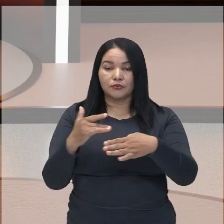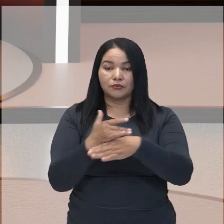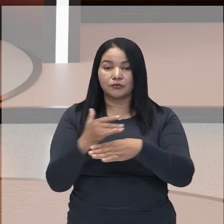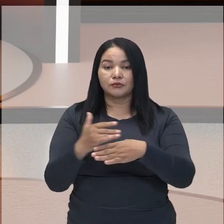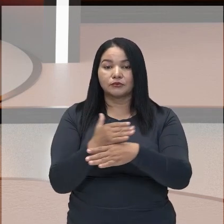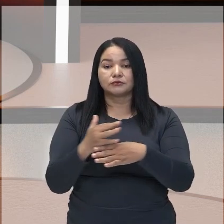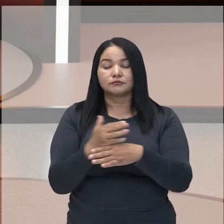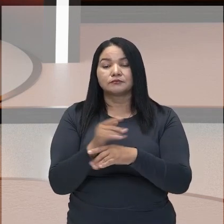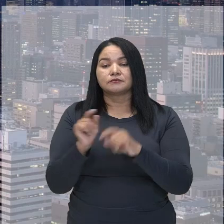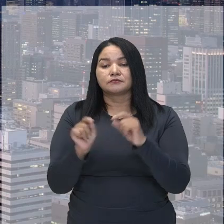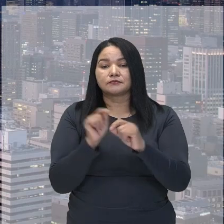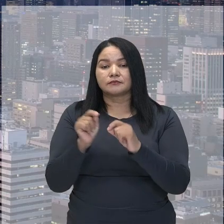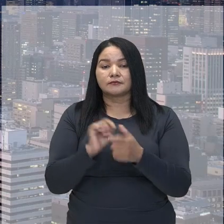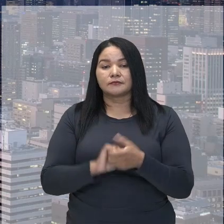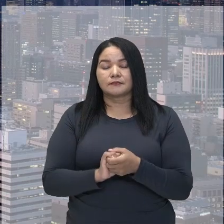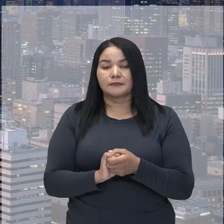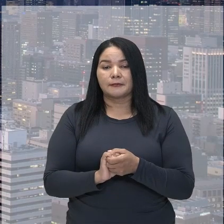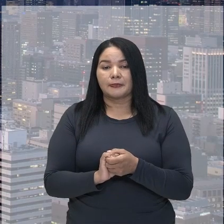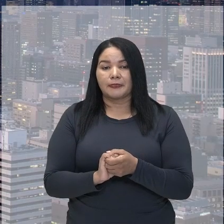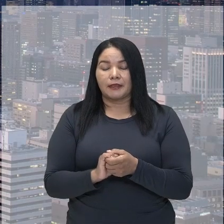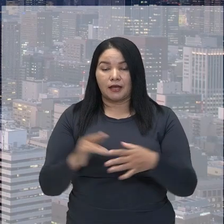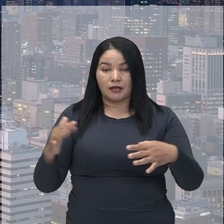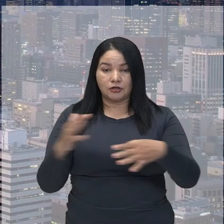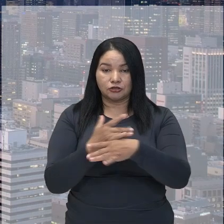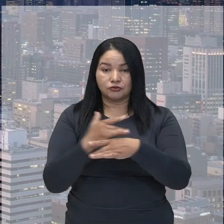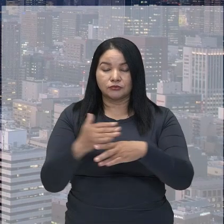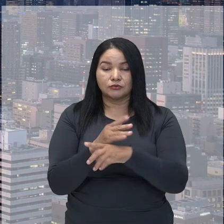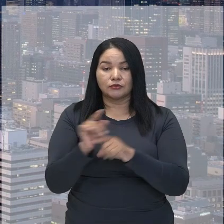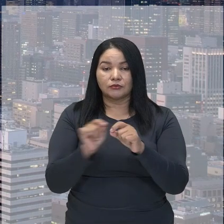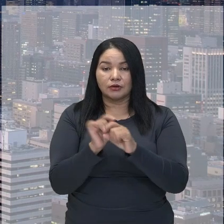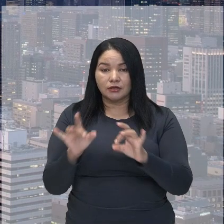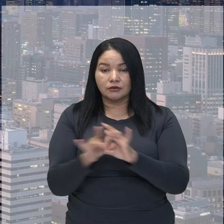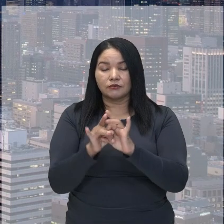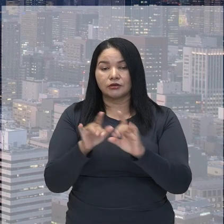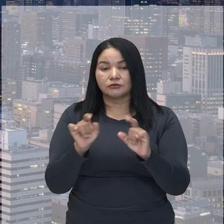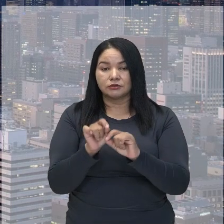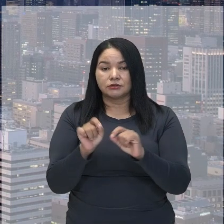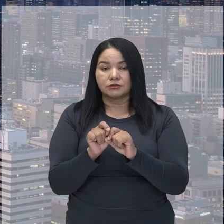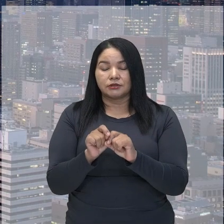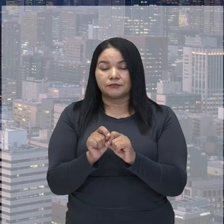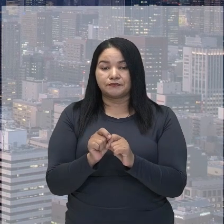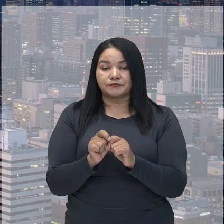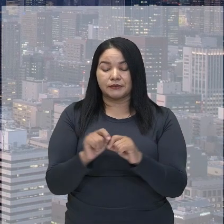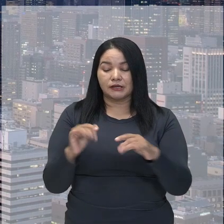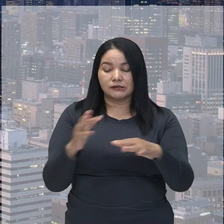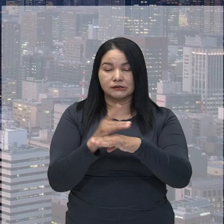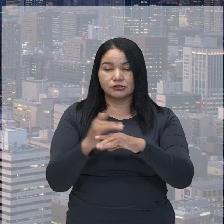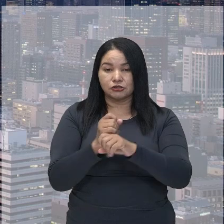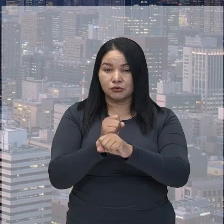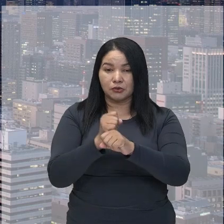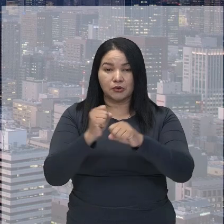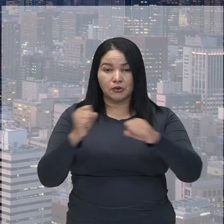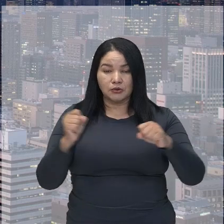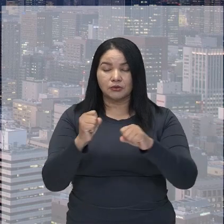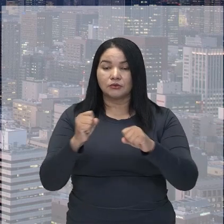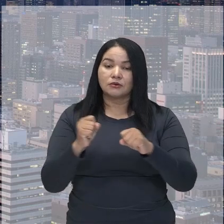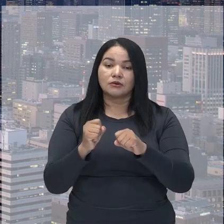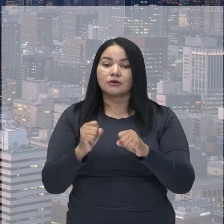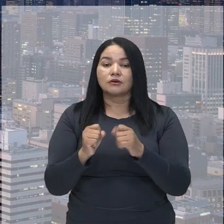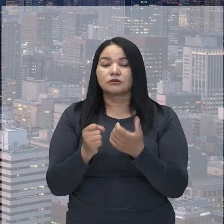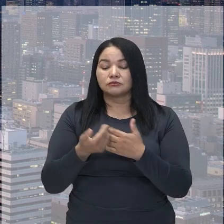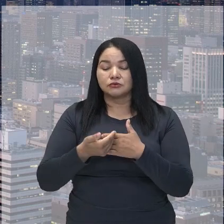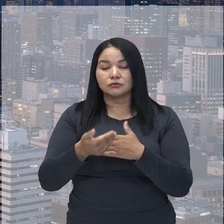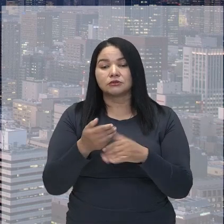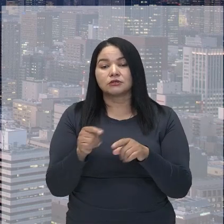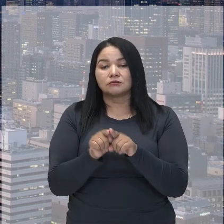urbanização, tá? A urbanização no Japão, gente, vai estar ligado às grandes cidades que acabaram surgindo, né?